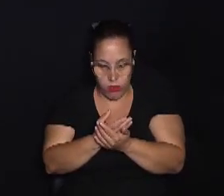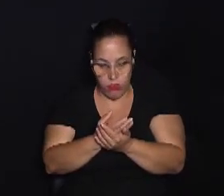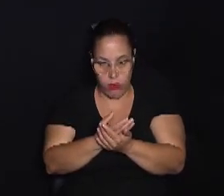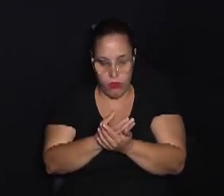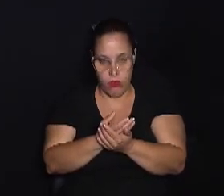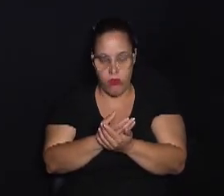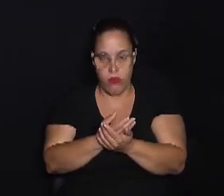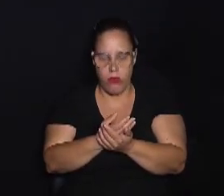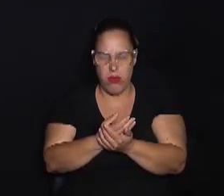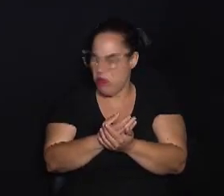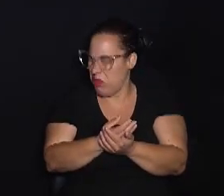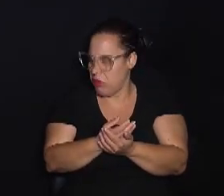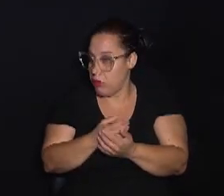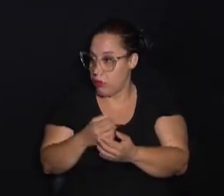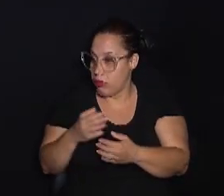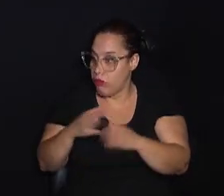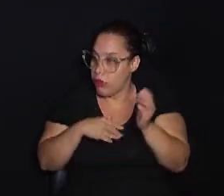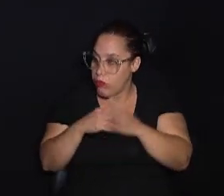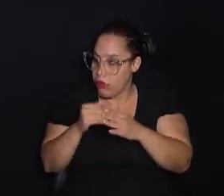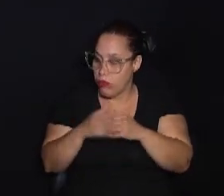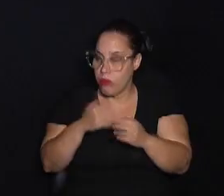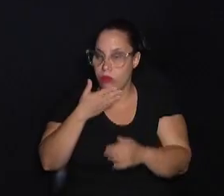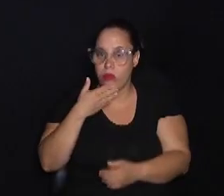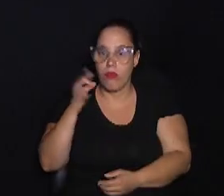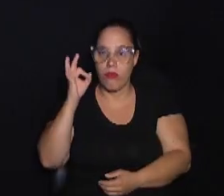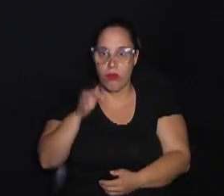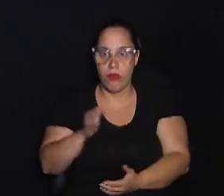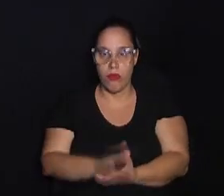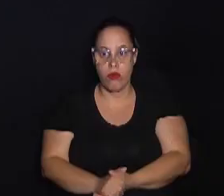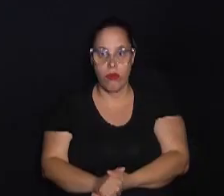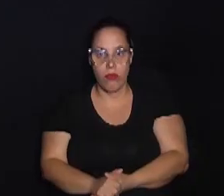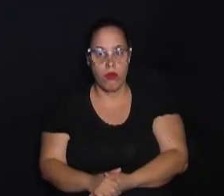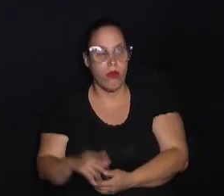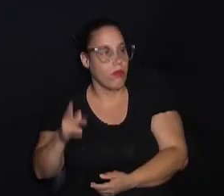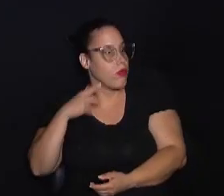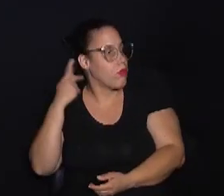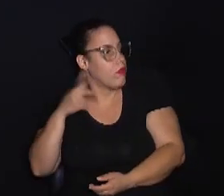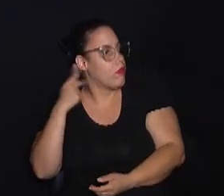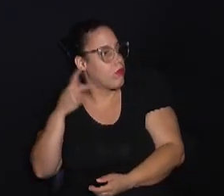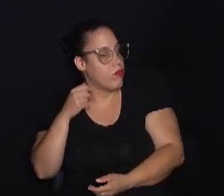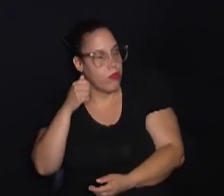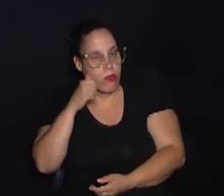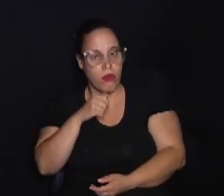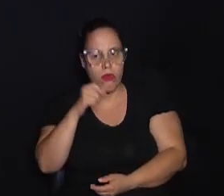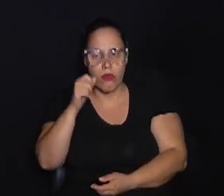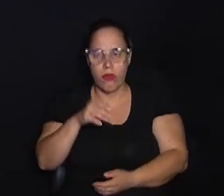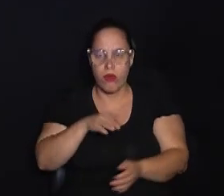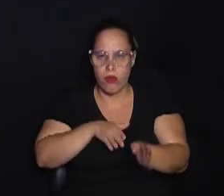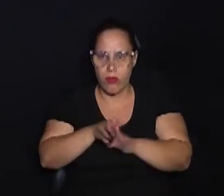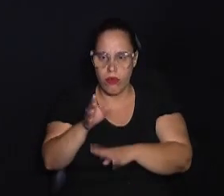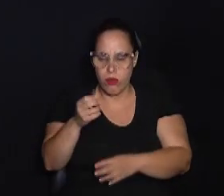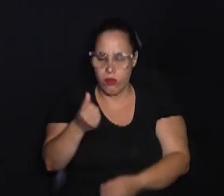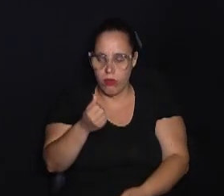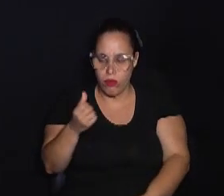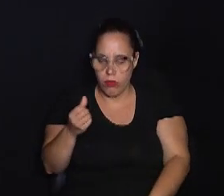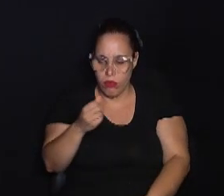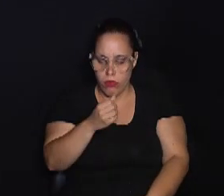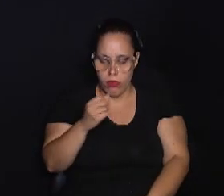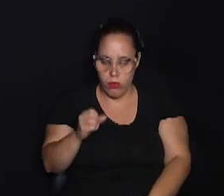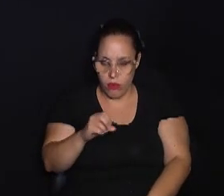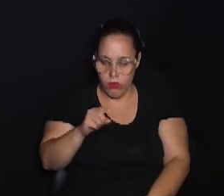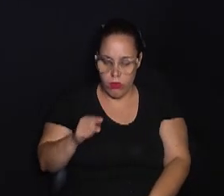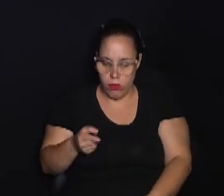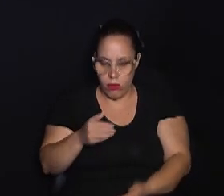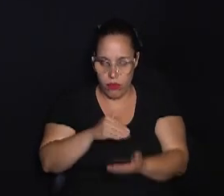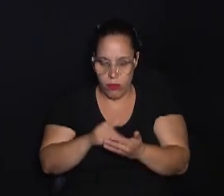melhor. E o tratamento com certeza vai ser muito mais eficaz. E, vereadora, você também destinou R$ 110 mil para a